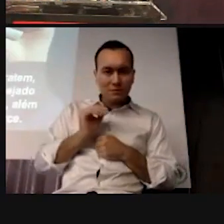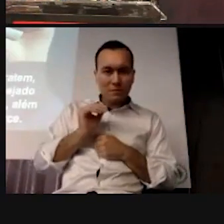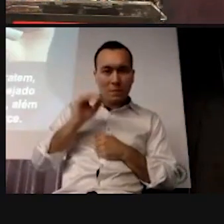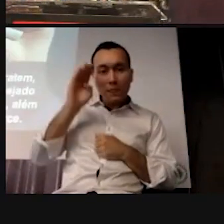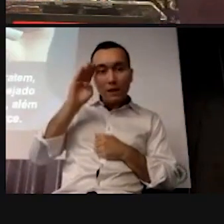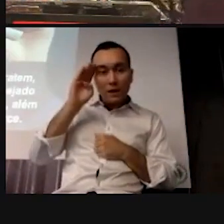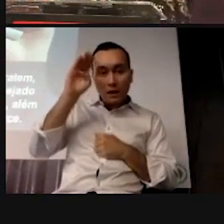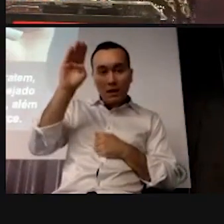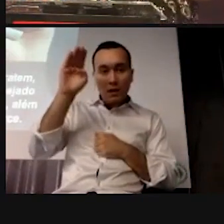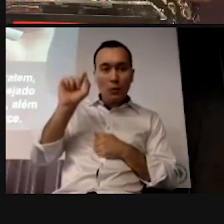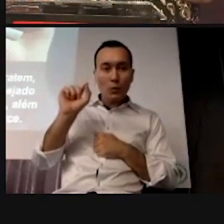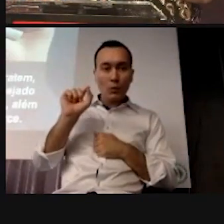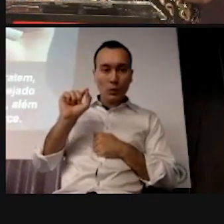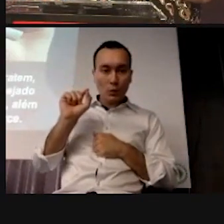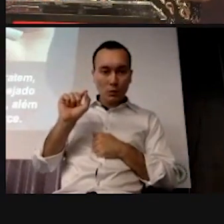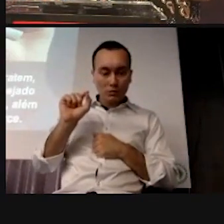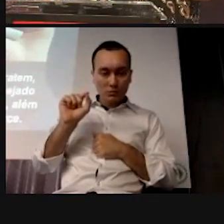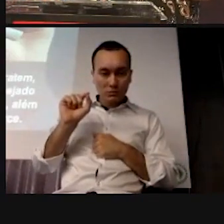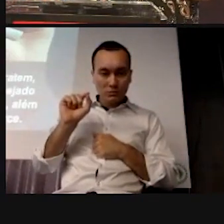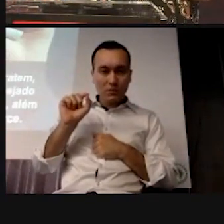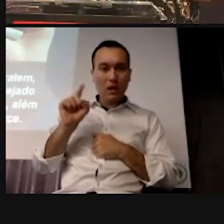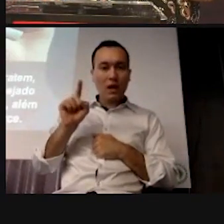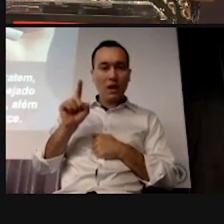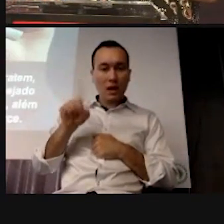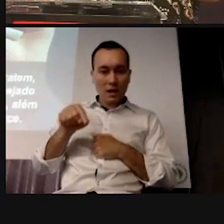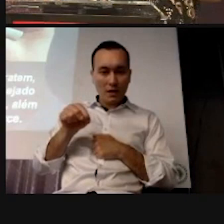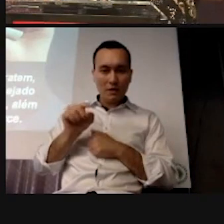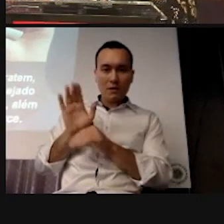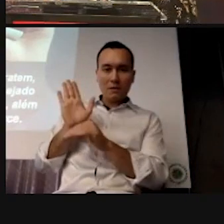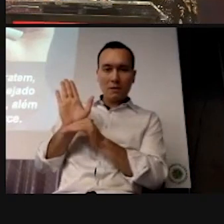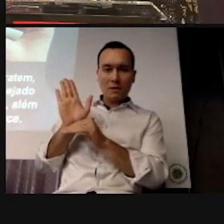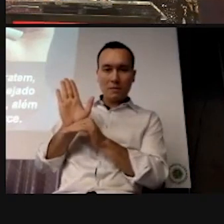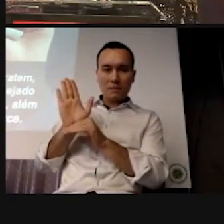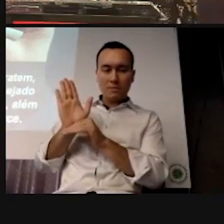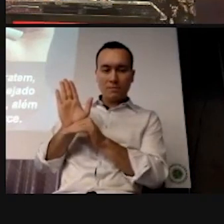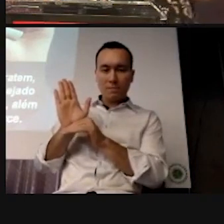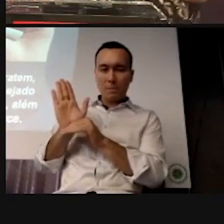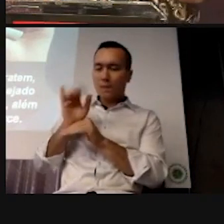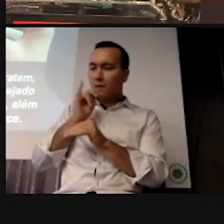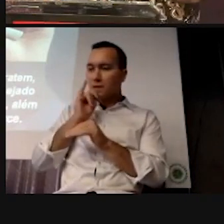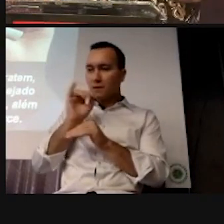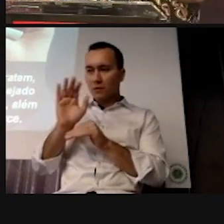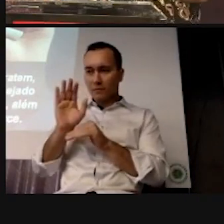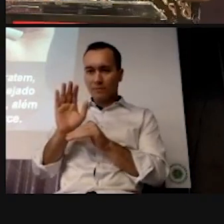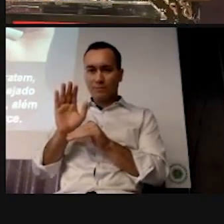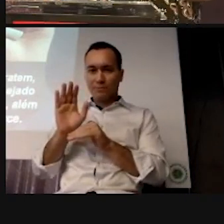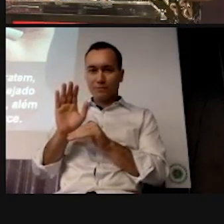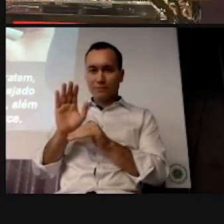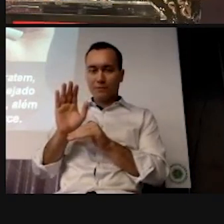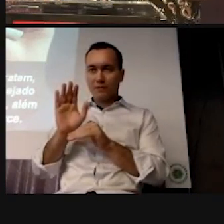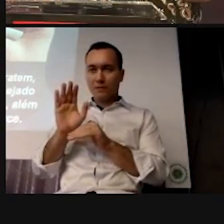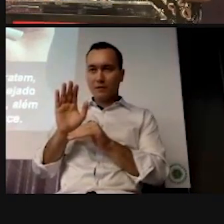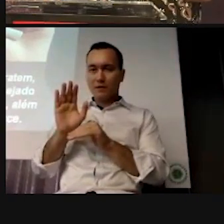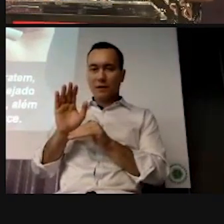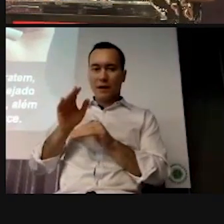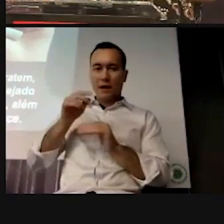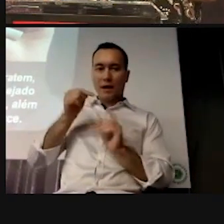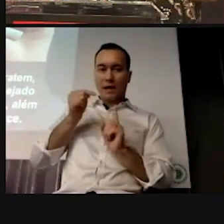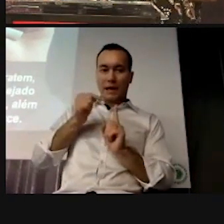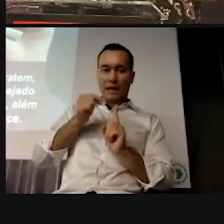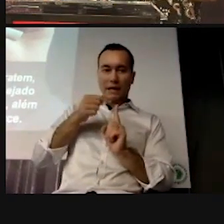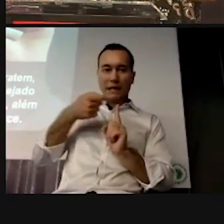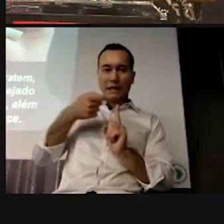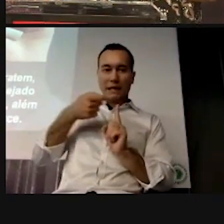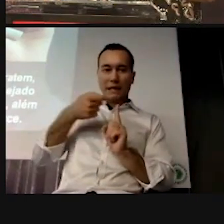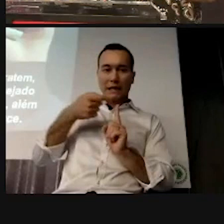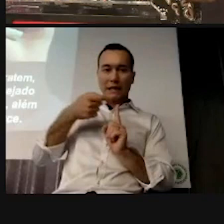de fato, colocar na liderança as competências de RH, né? Quem tem o papel de desenvolver o time não